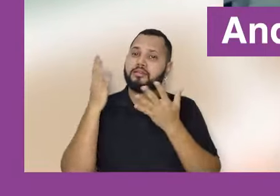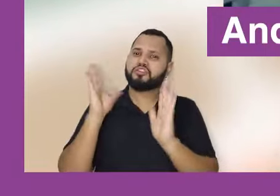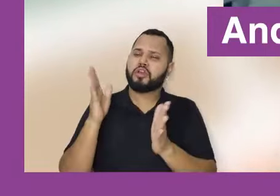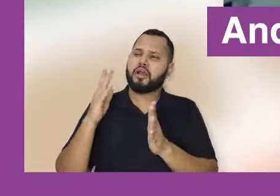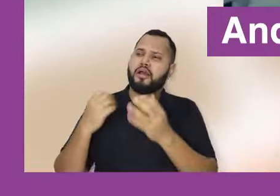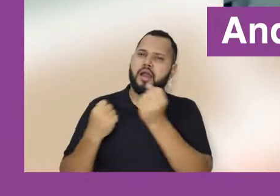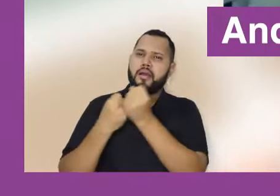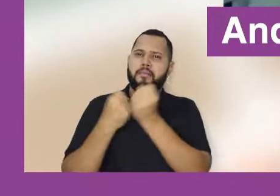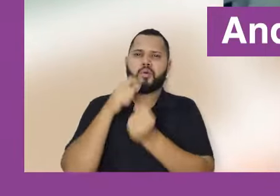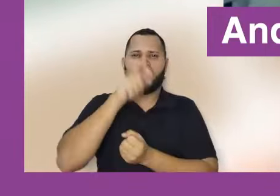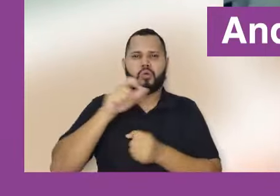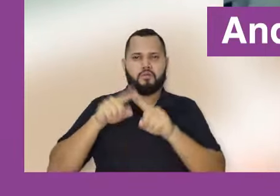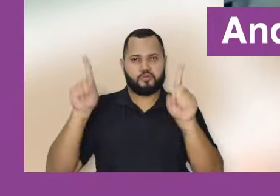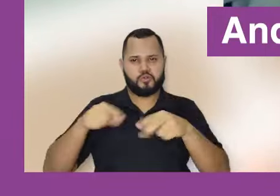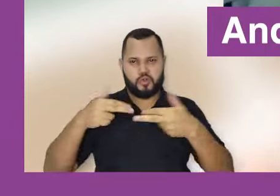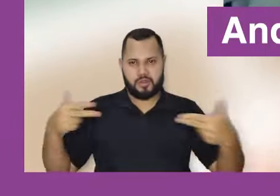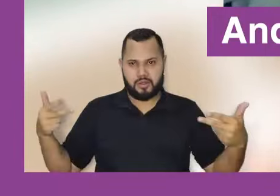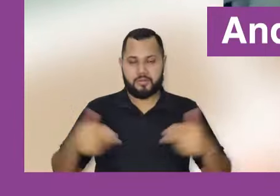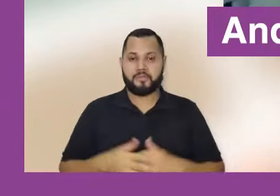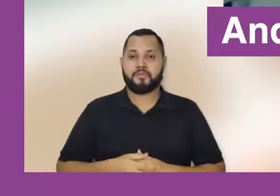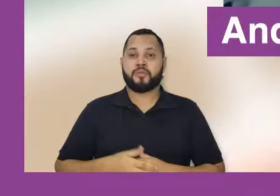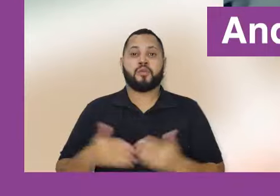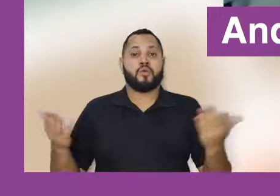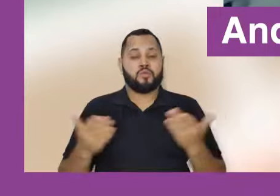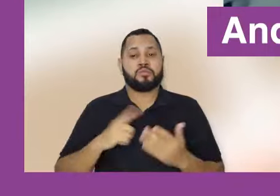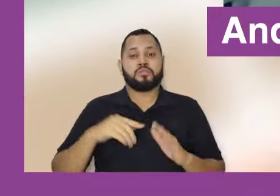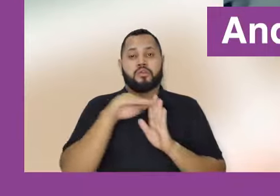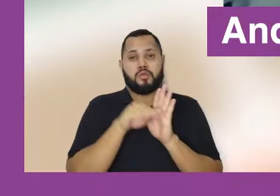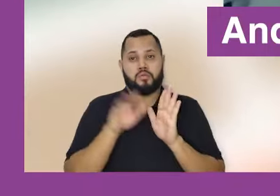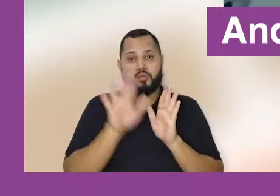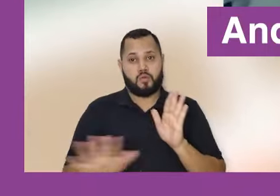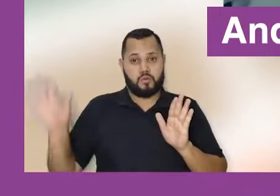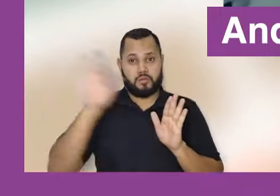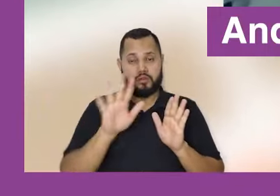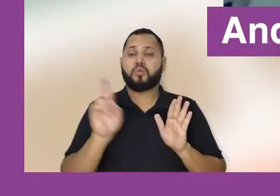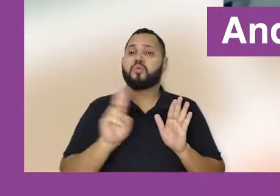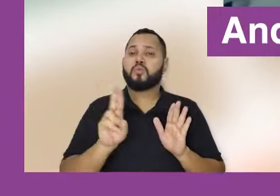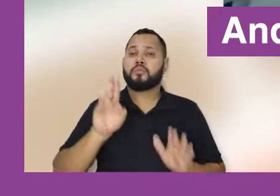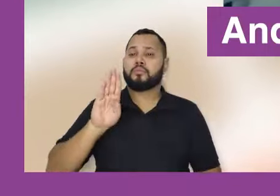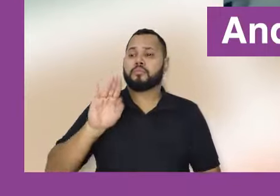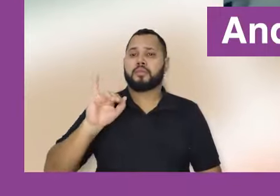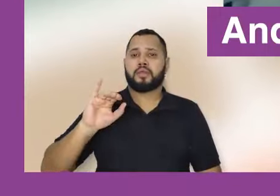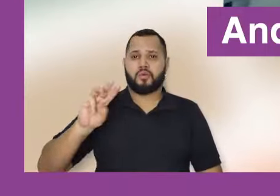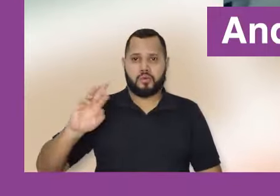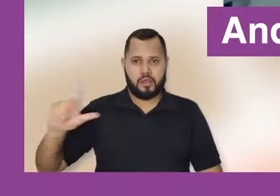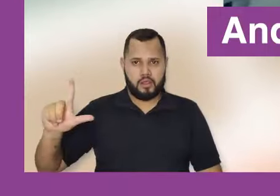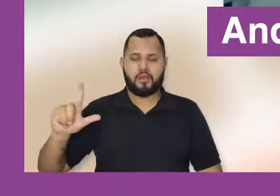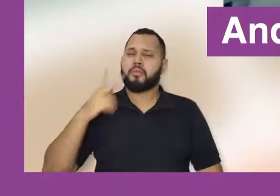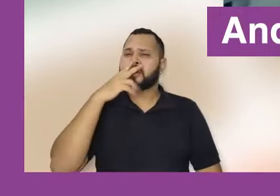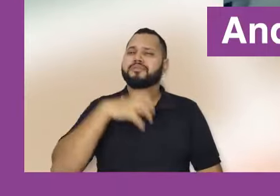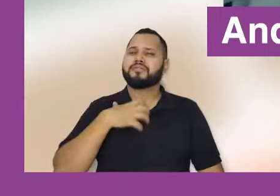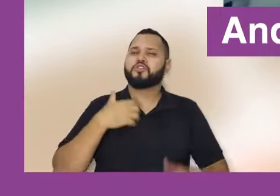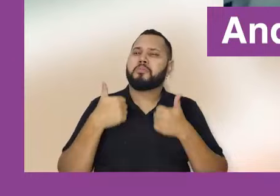que a gente tem de Apoio aos colaboradores nós temos hoje um programa global que a gente chama de Bill né esteja bem